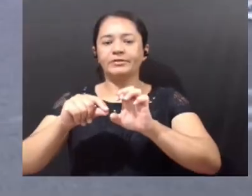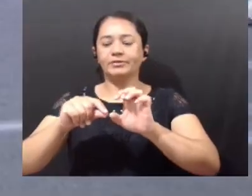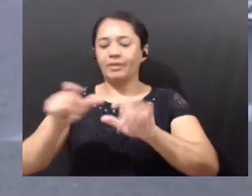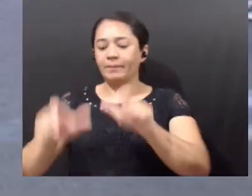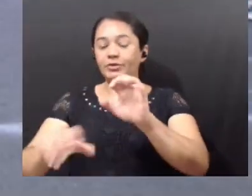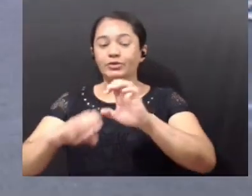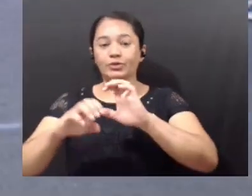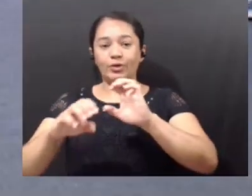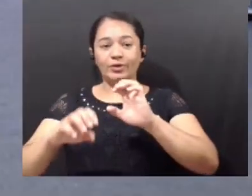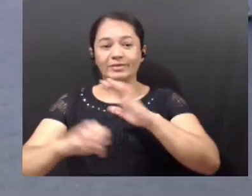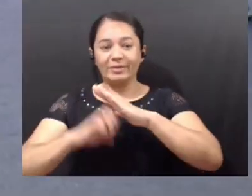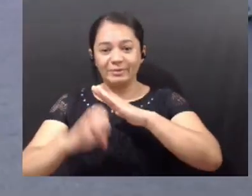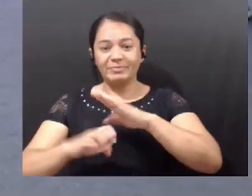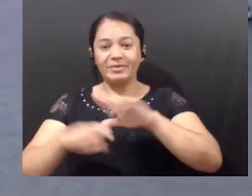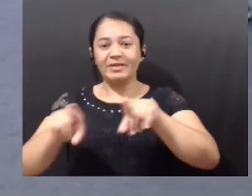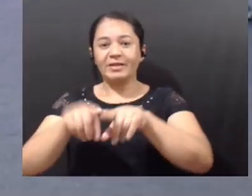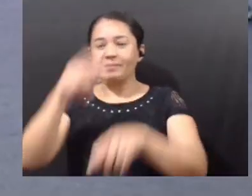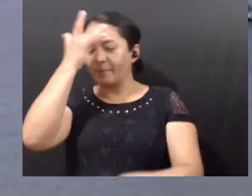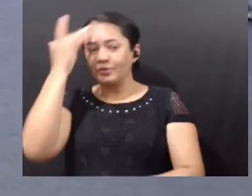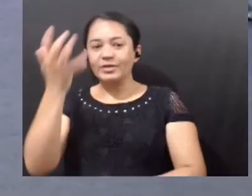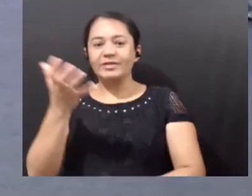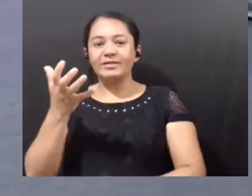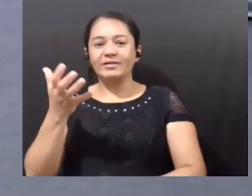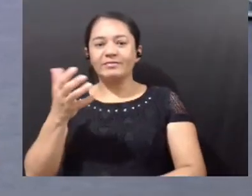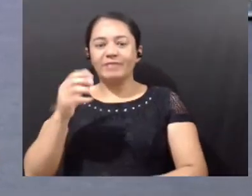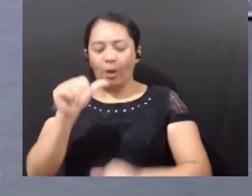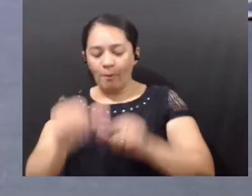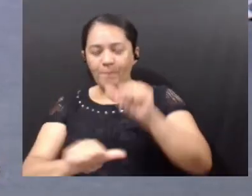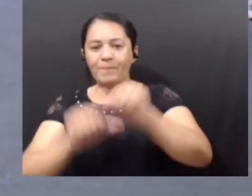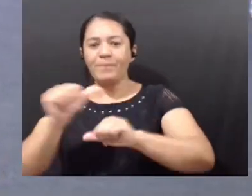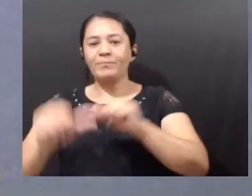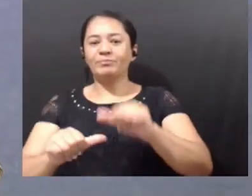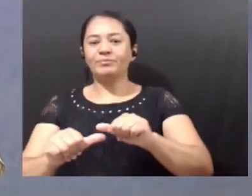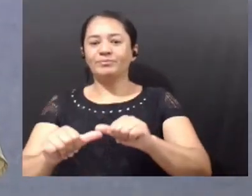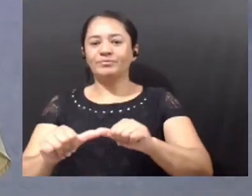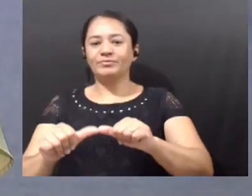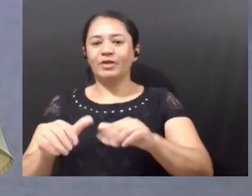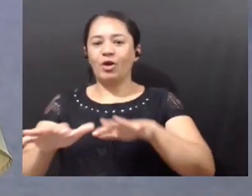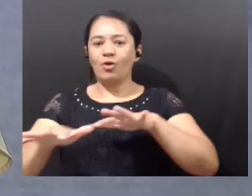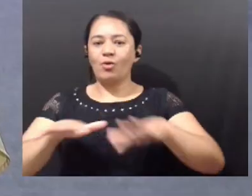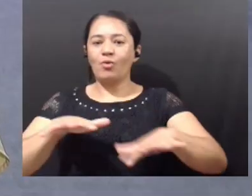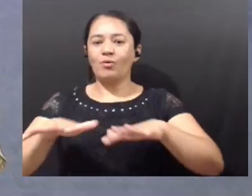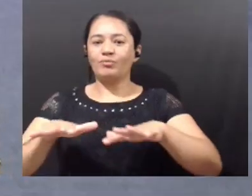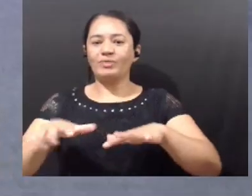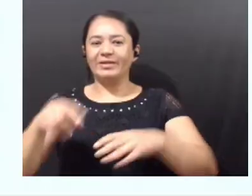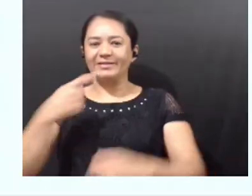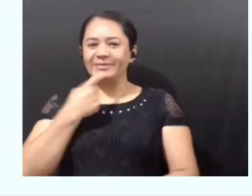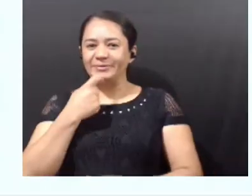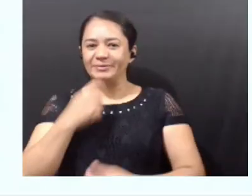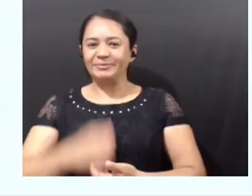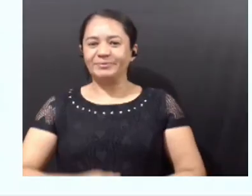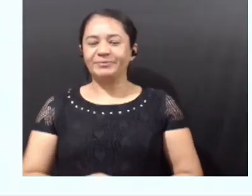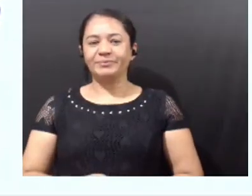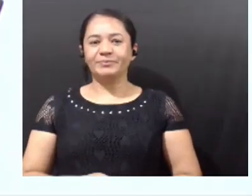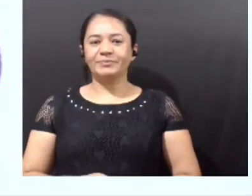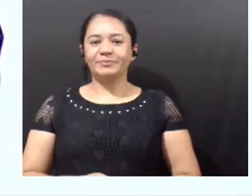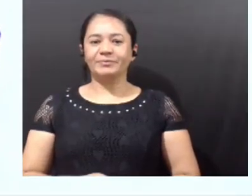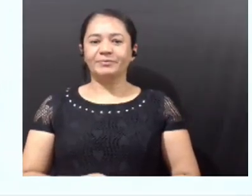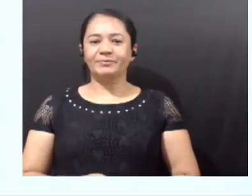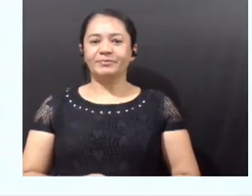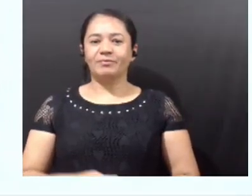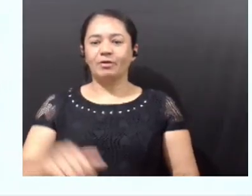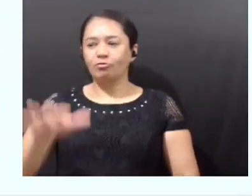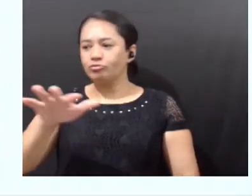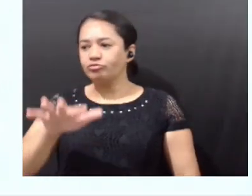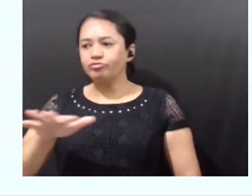que querem a transformação nesse movimento aqui na cidade de Campinas. Contando uma história